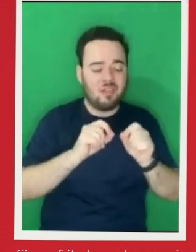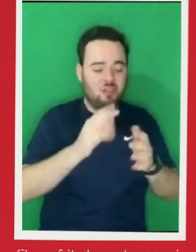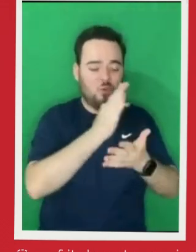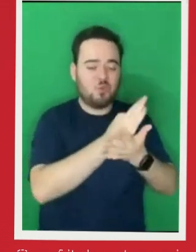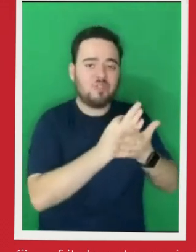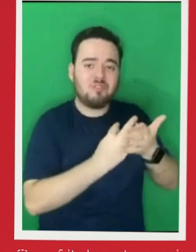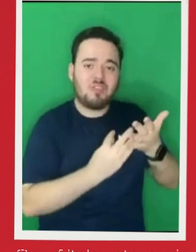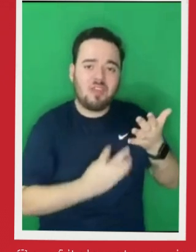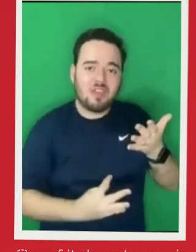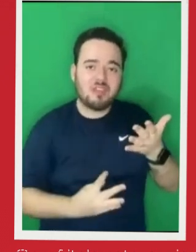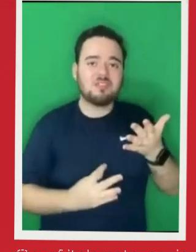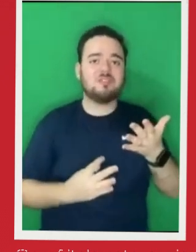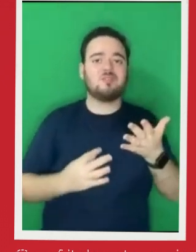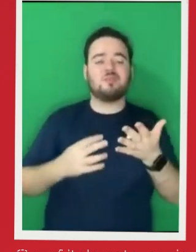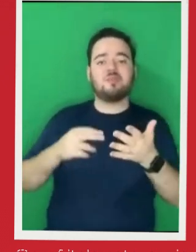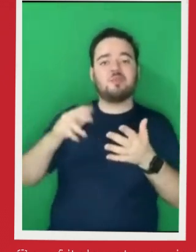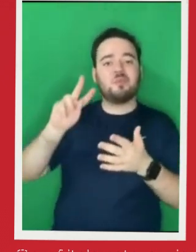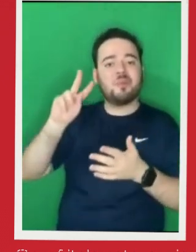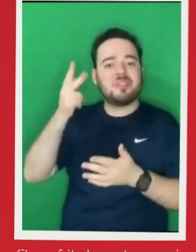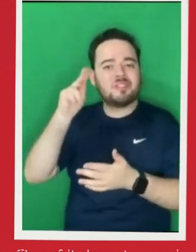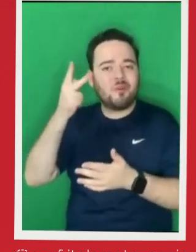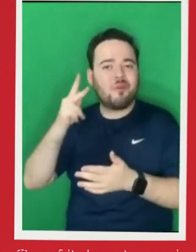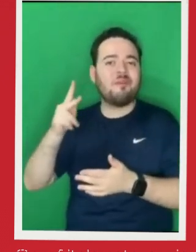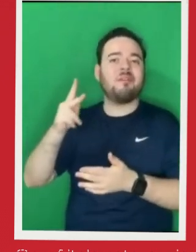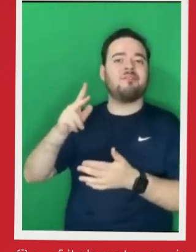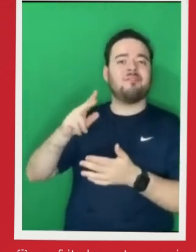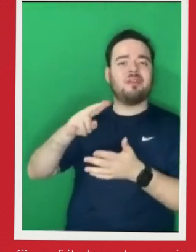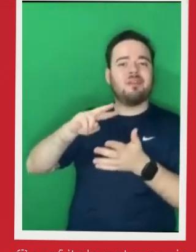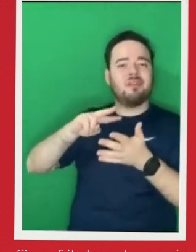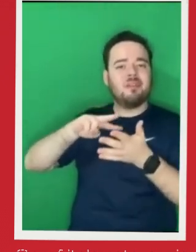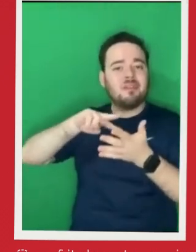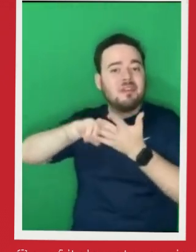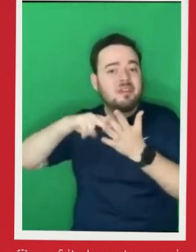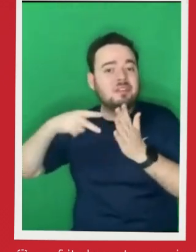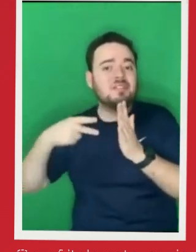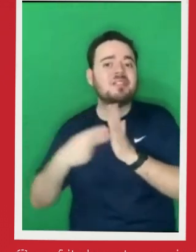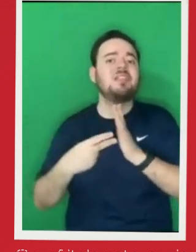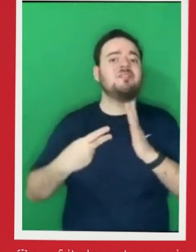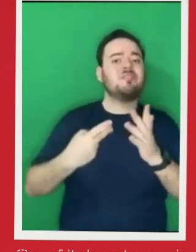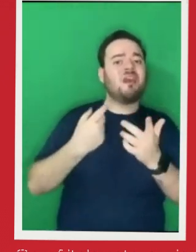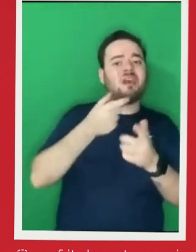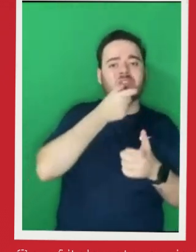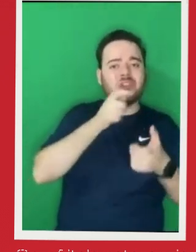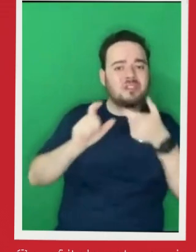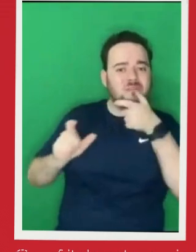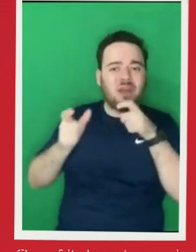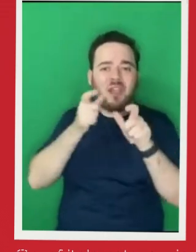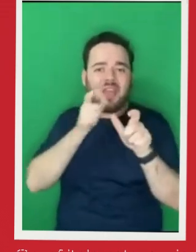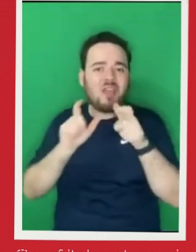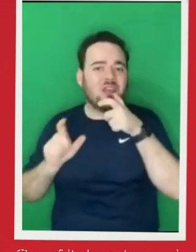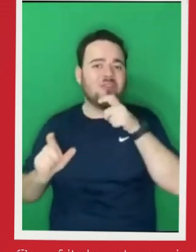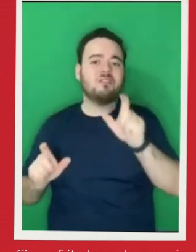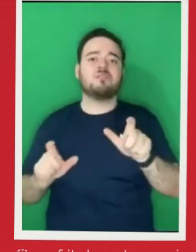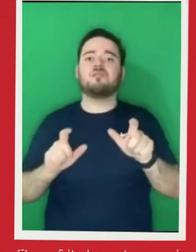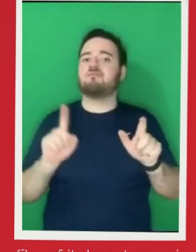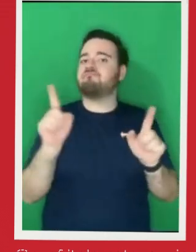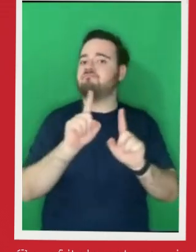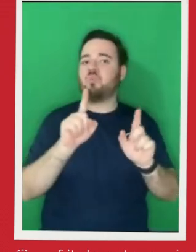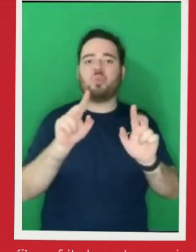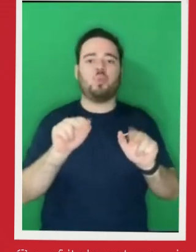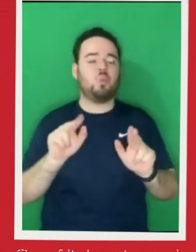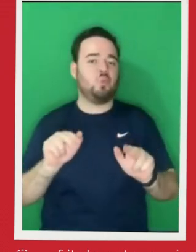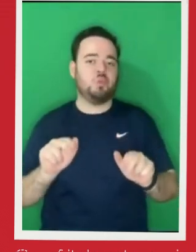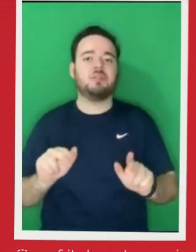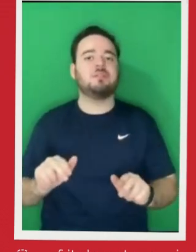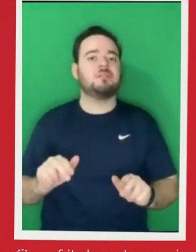de começar um texto indo para uma historiografia de ChatGPT, bastante simples, de Wikipedia, ou